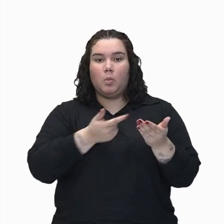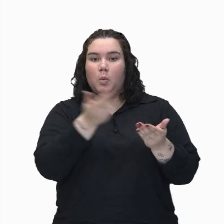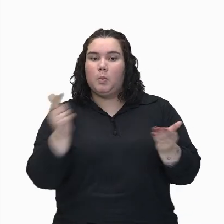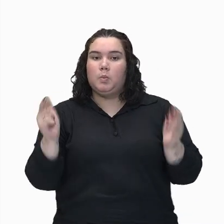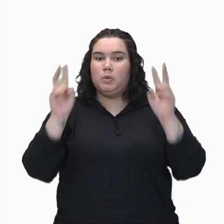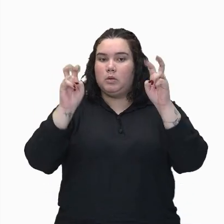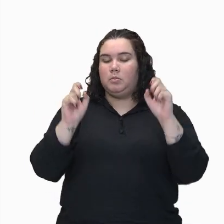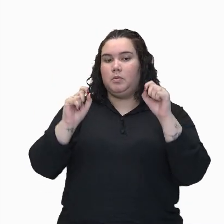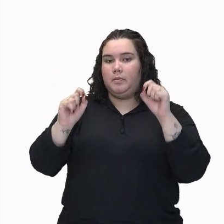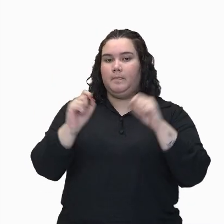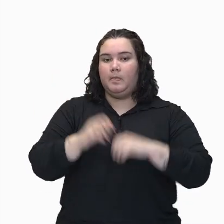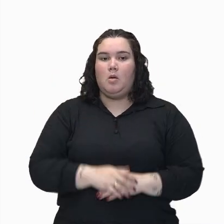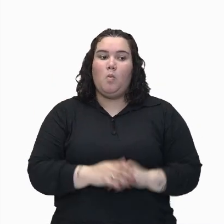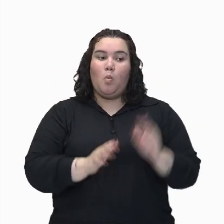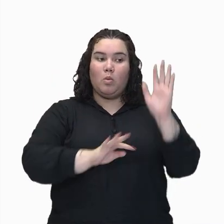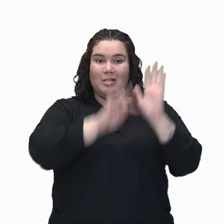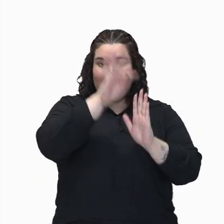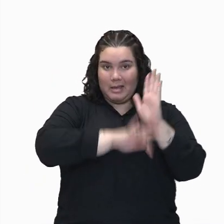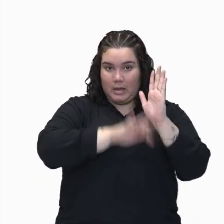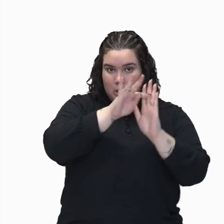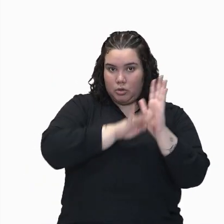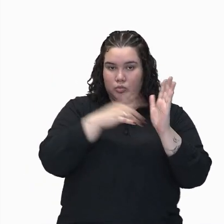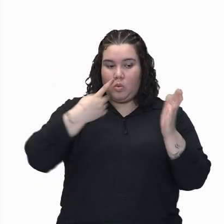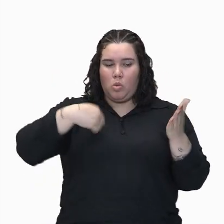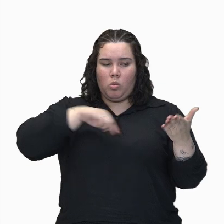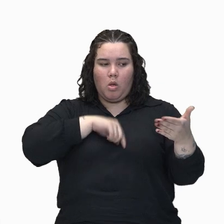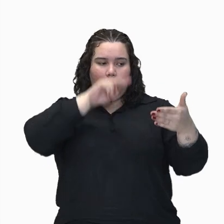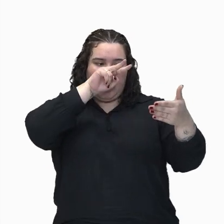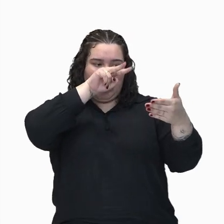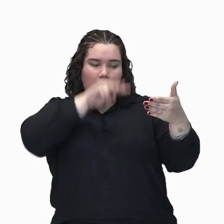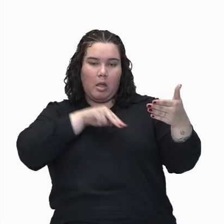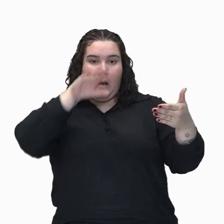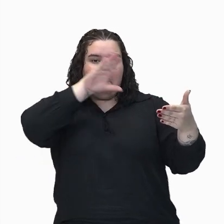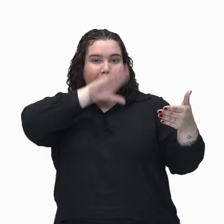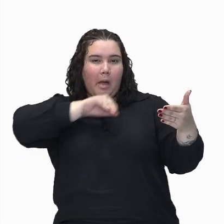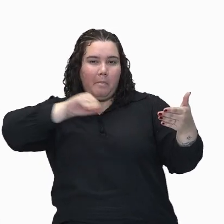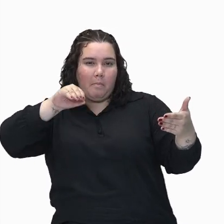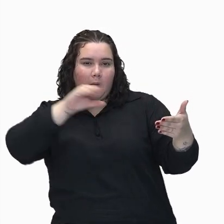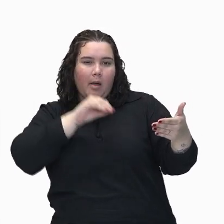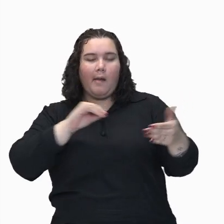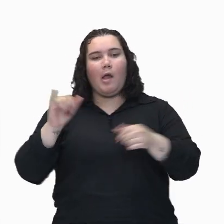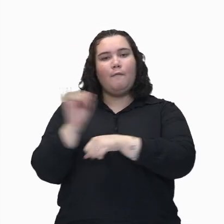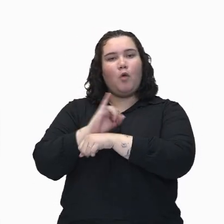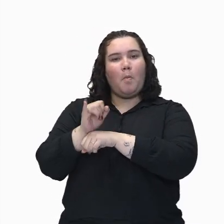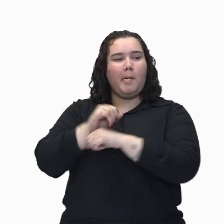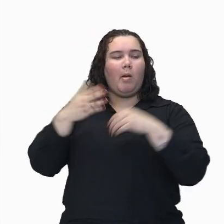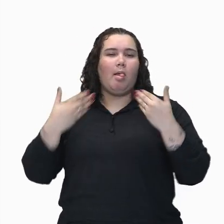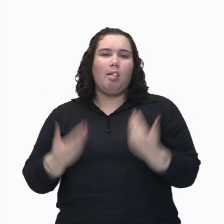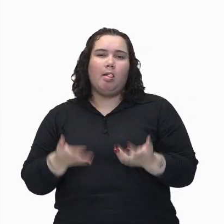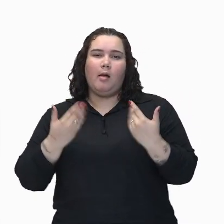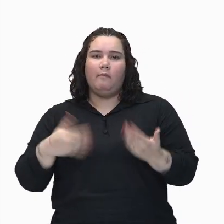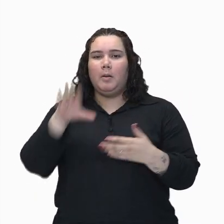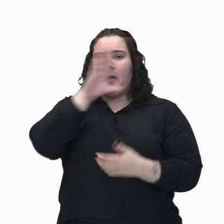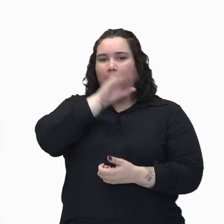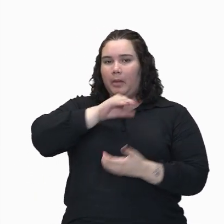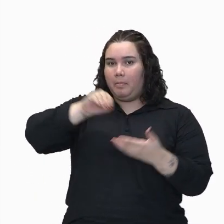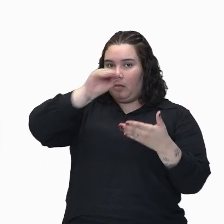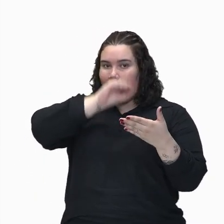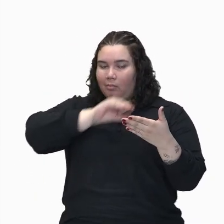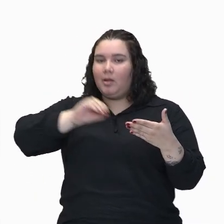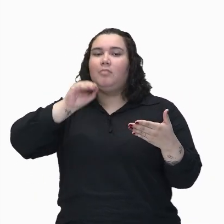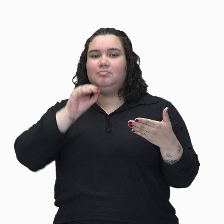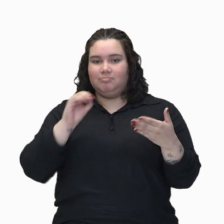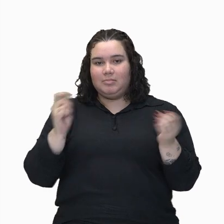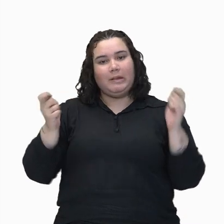O texto falado tende a ser mais informal, mais improvisado, mais espontâneo. Era justamente sobre isso que nós